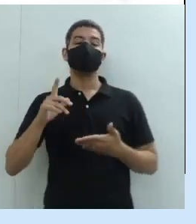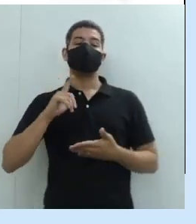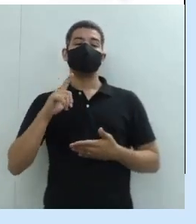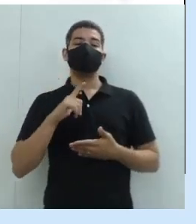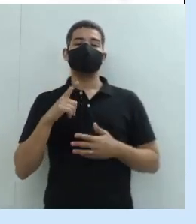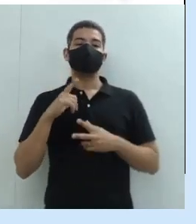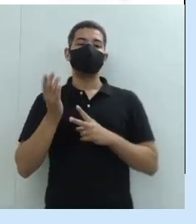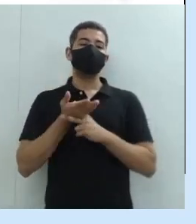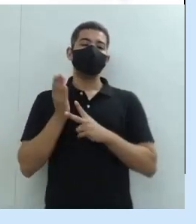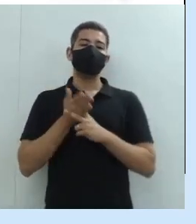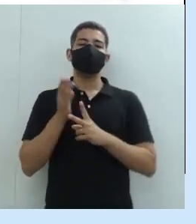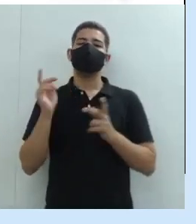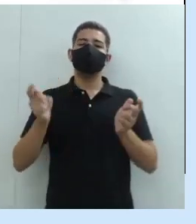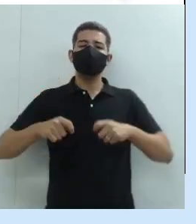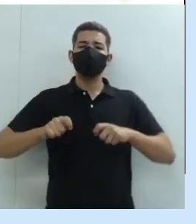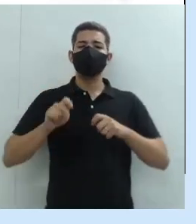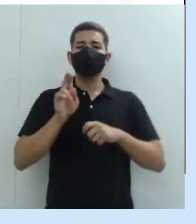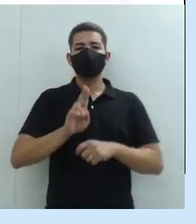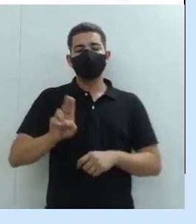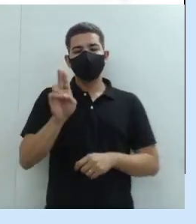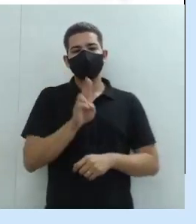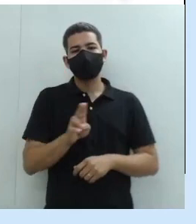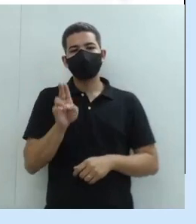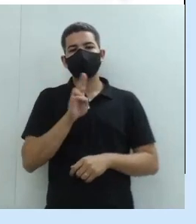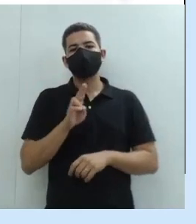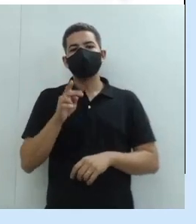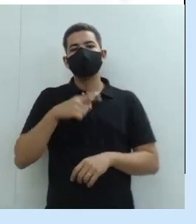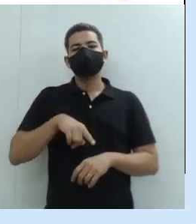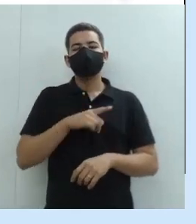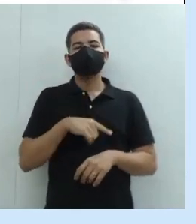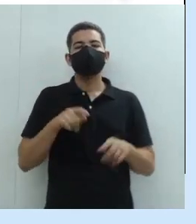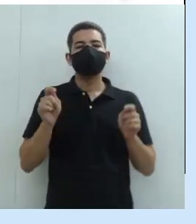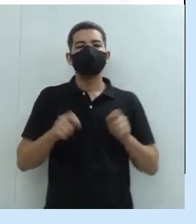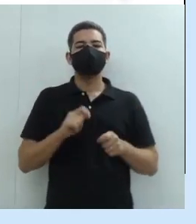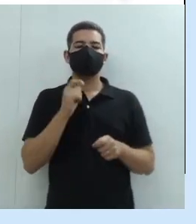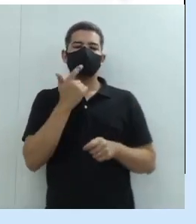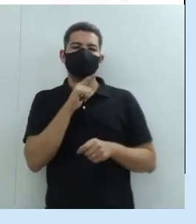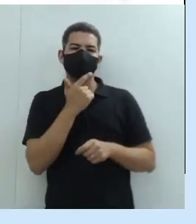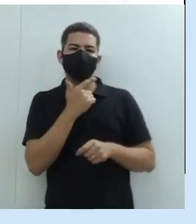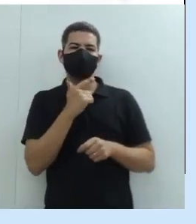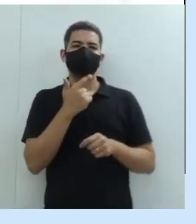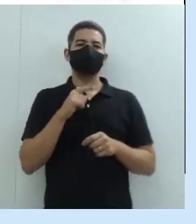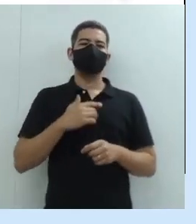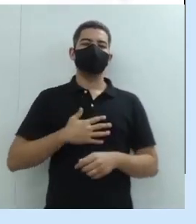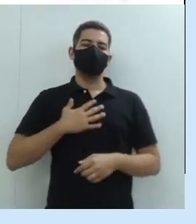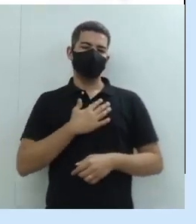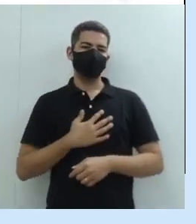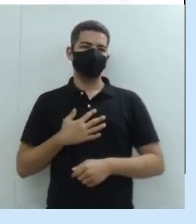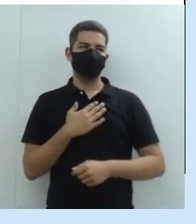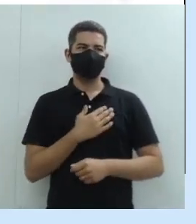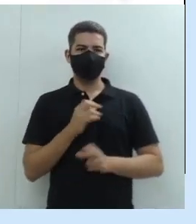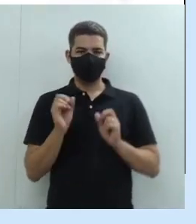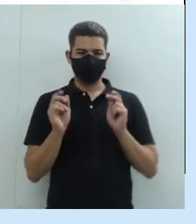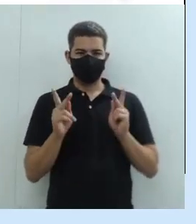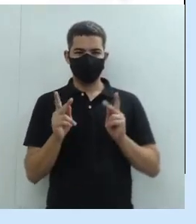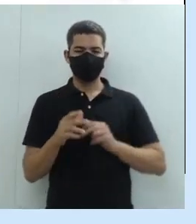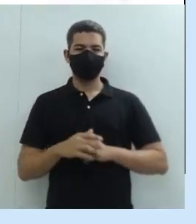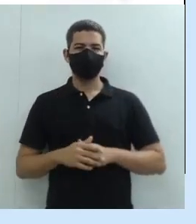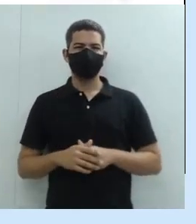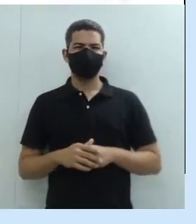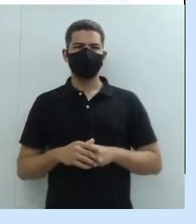recurso que é muito utilizado para que nós possamos rir, nós possamos nos divertir, ok?